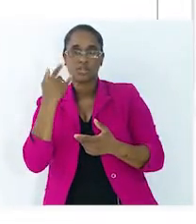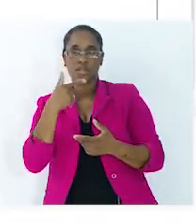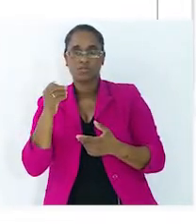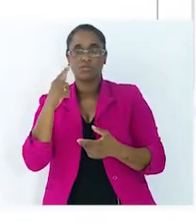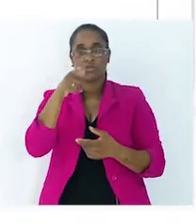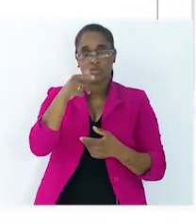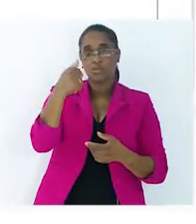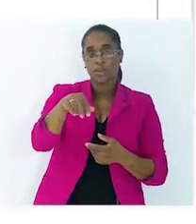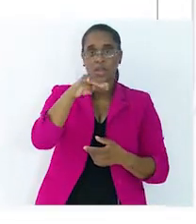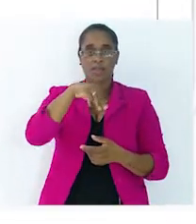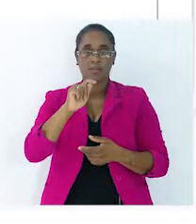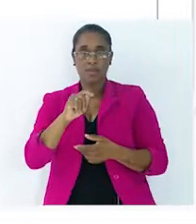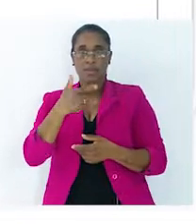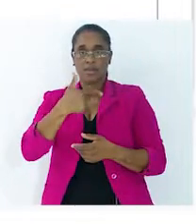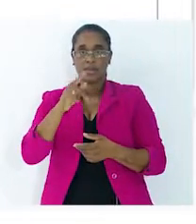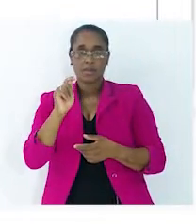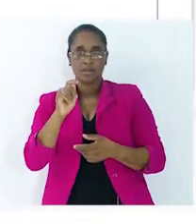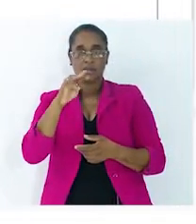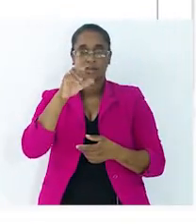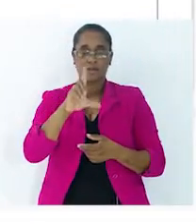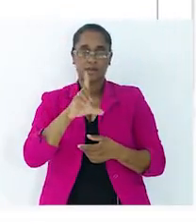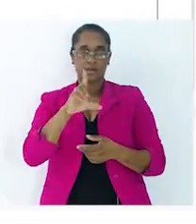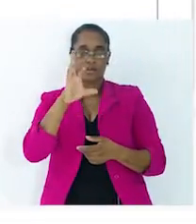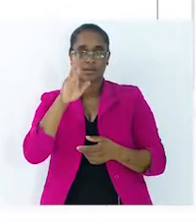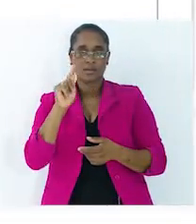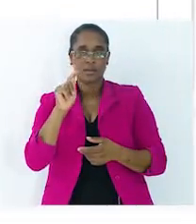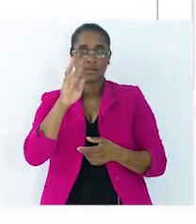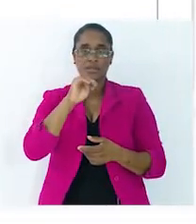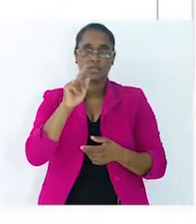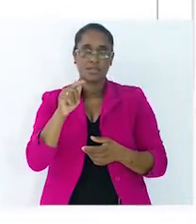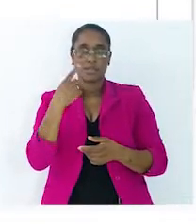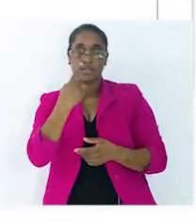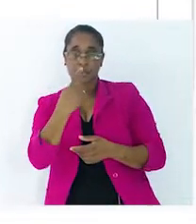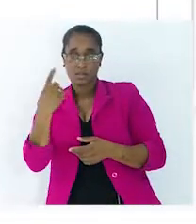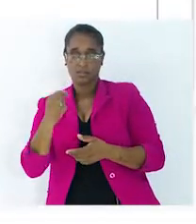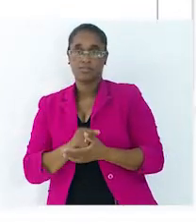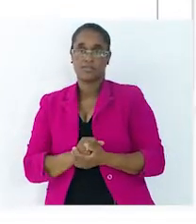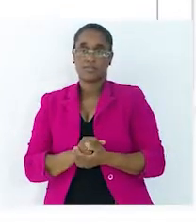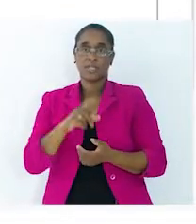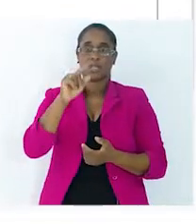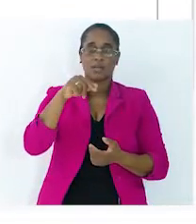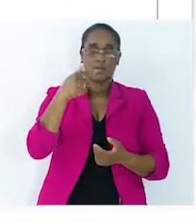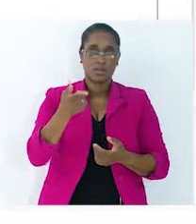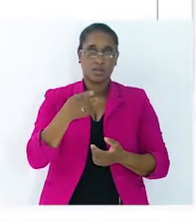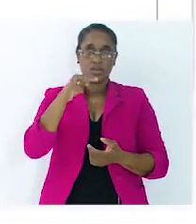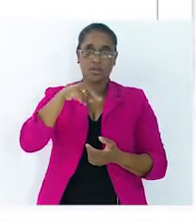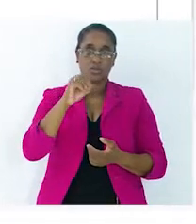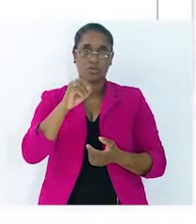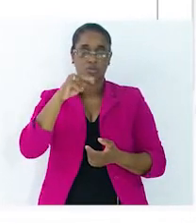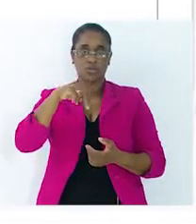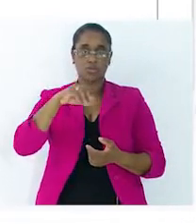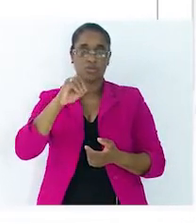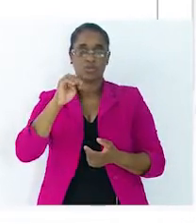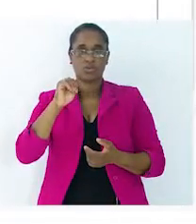te, lhe e o se, singular, e tu tens o nos, o lhes e o